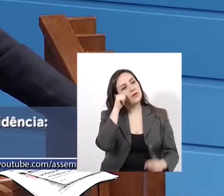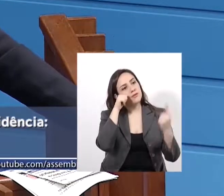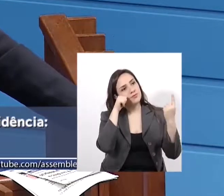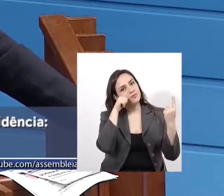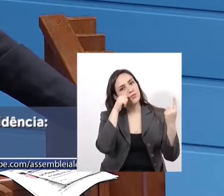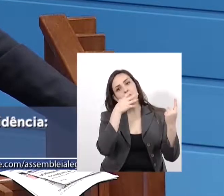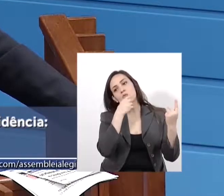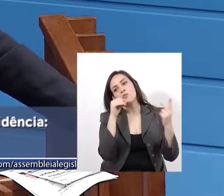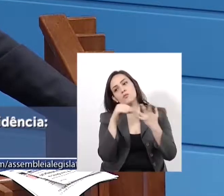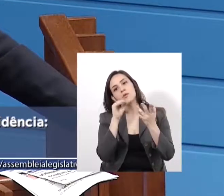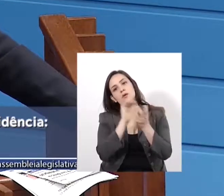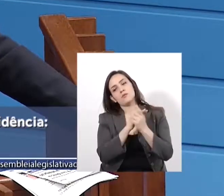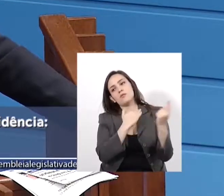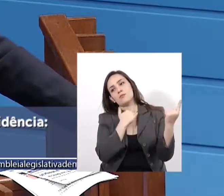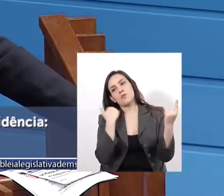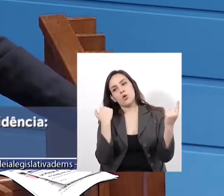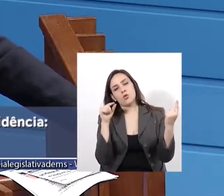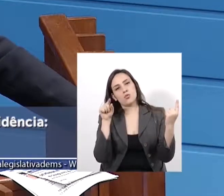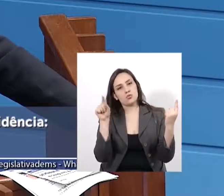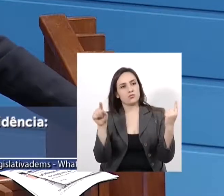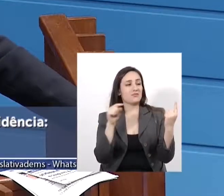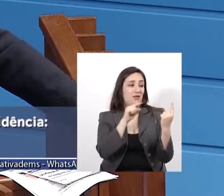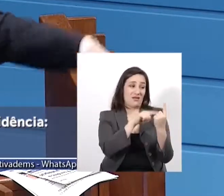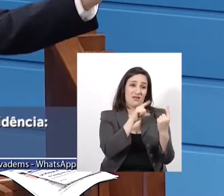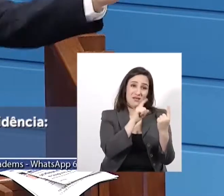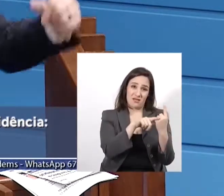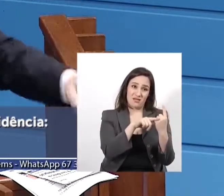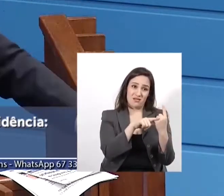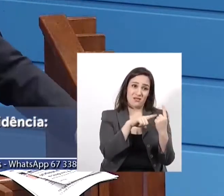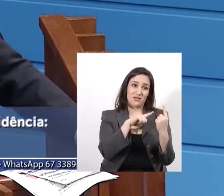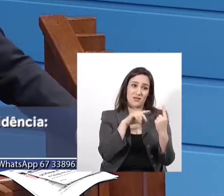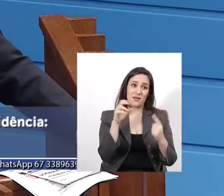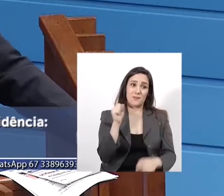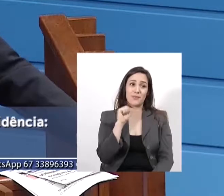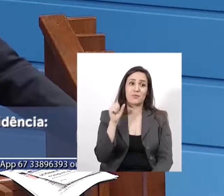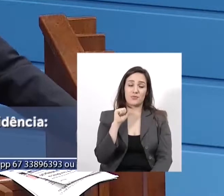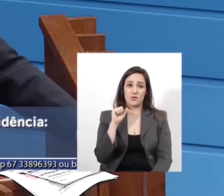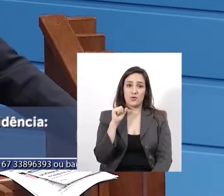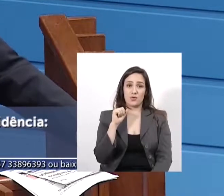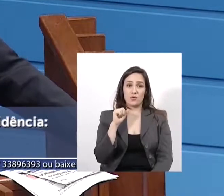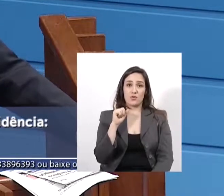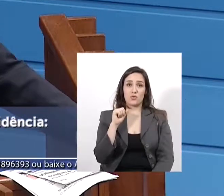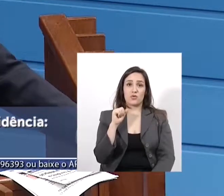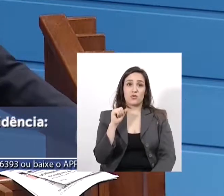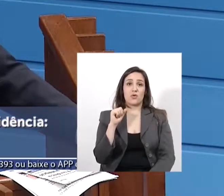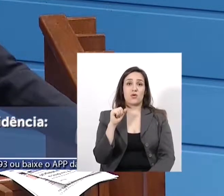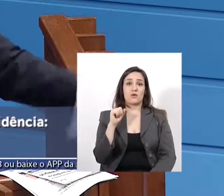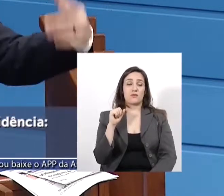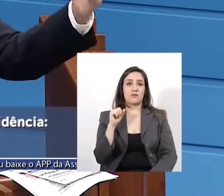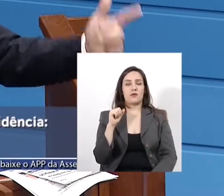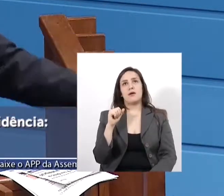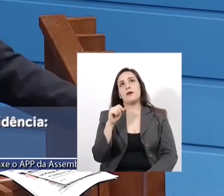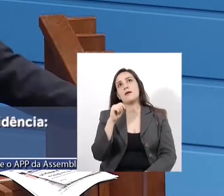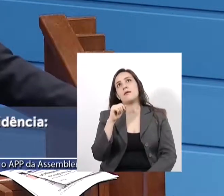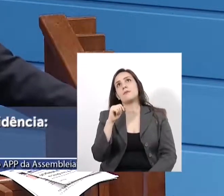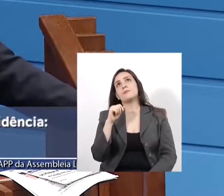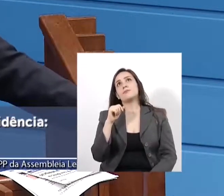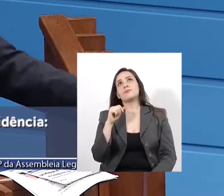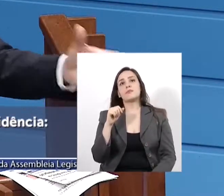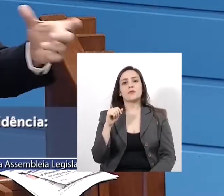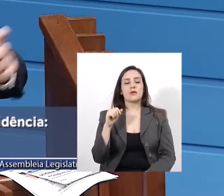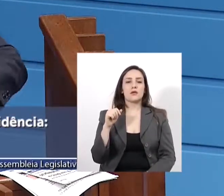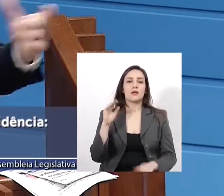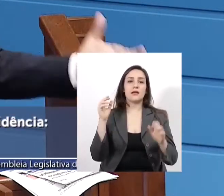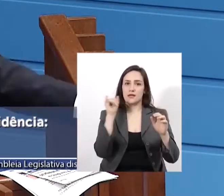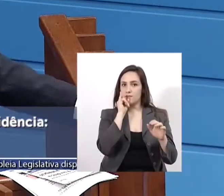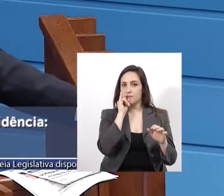ela não vai poder mais receber a sua aposentadoria e a pensão, né, do seu marido que faleceu.